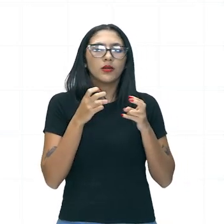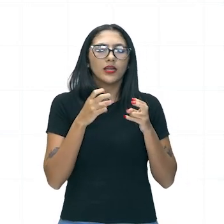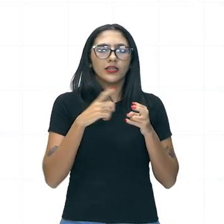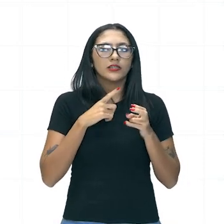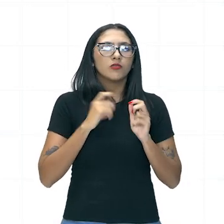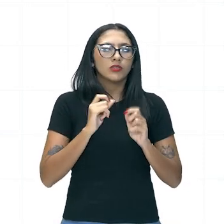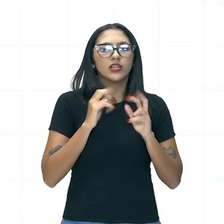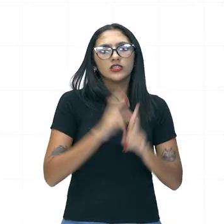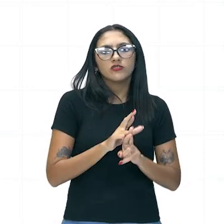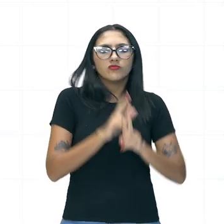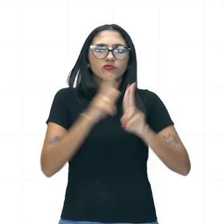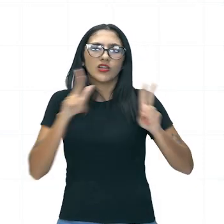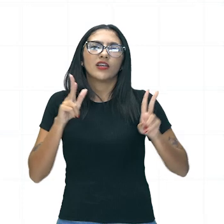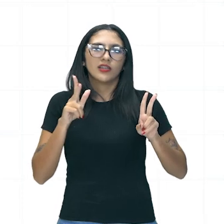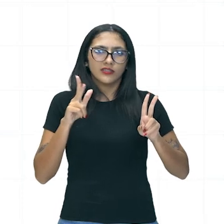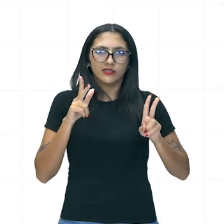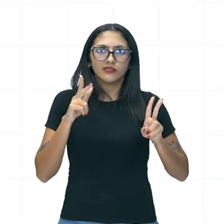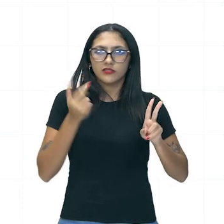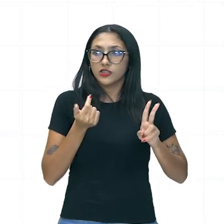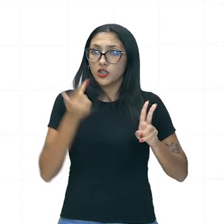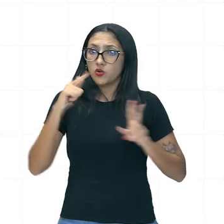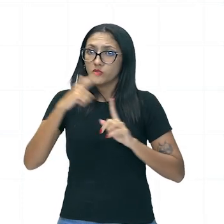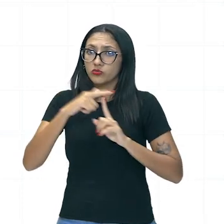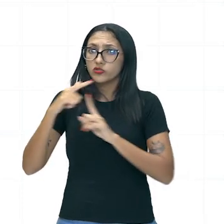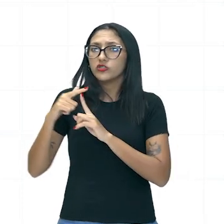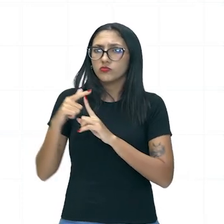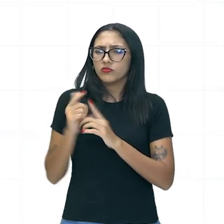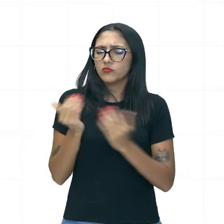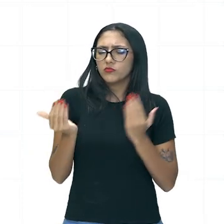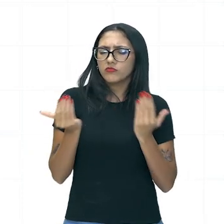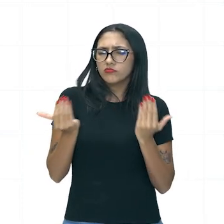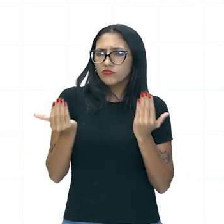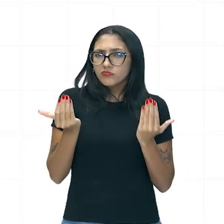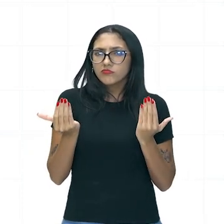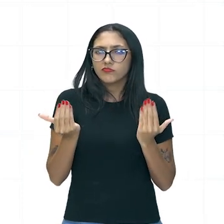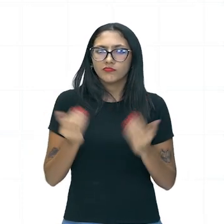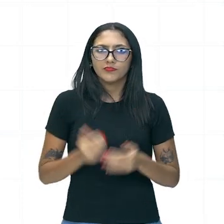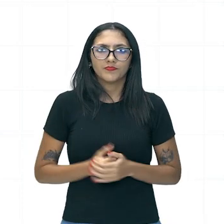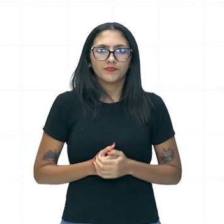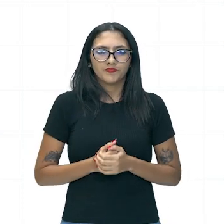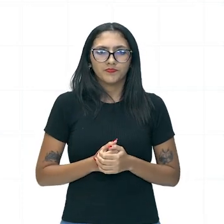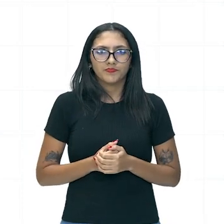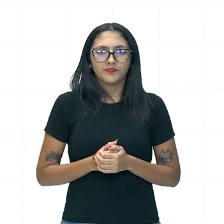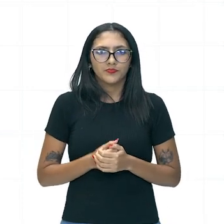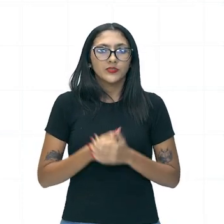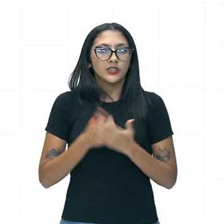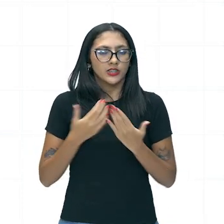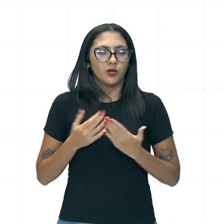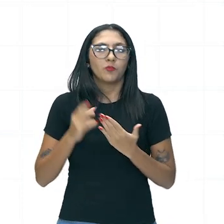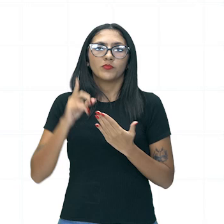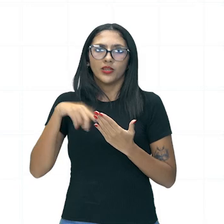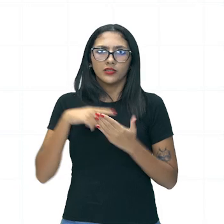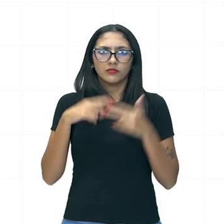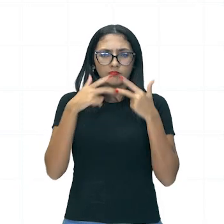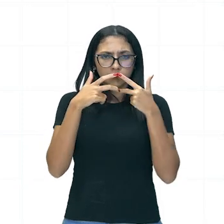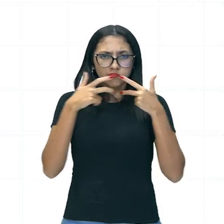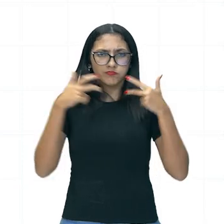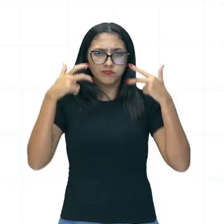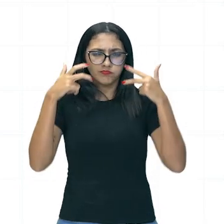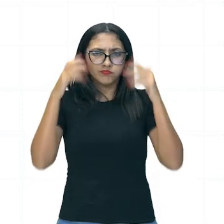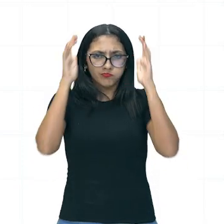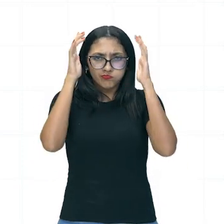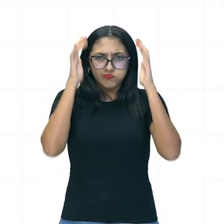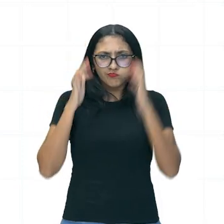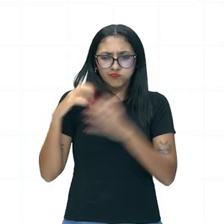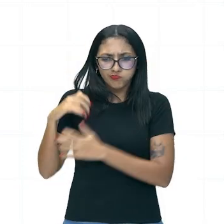adaptando ali as regras do rugby até surgir o futebol americano. Então, o futebol americano ele teria sido inspirado no